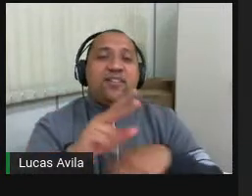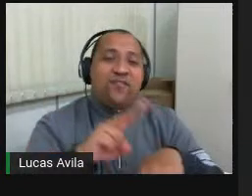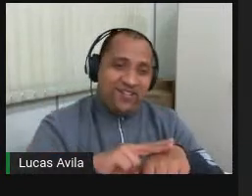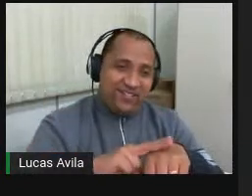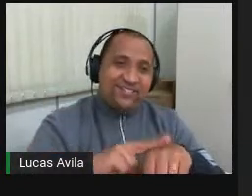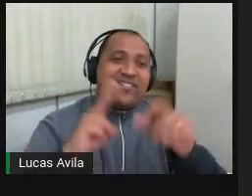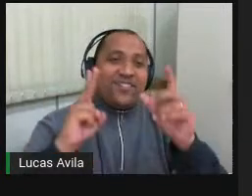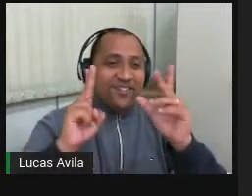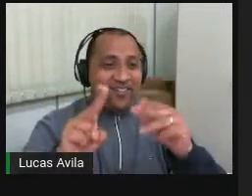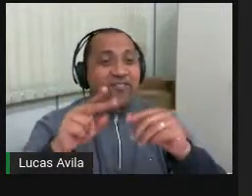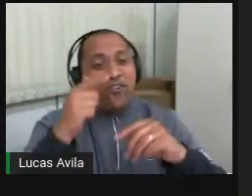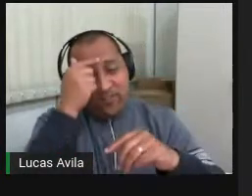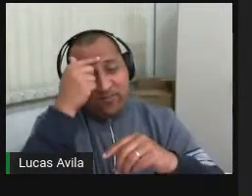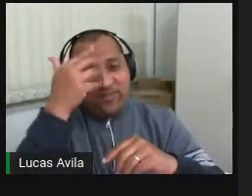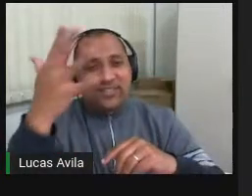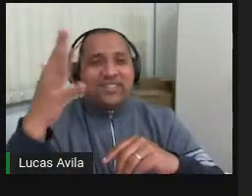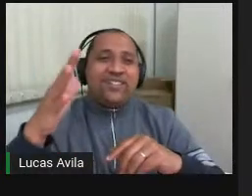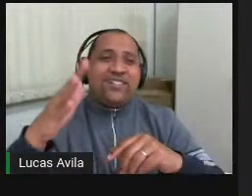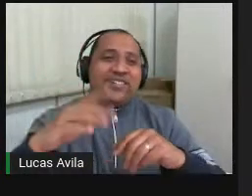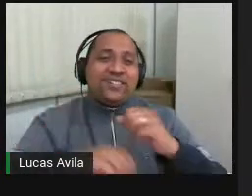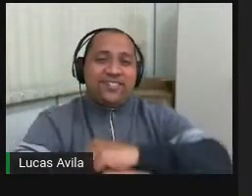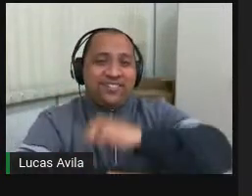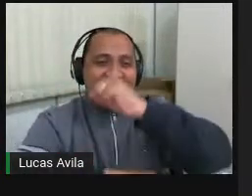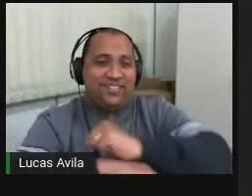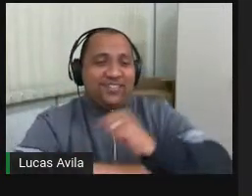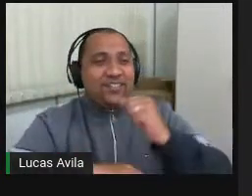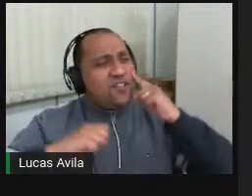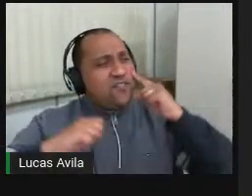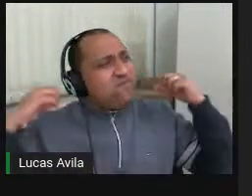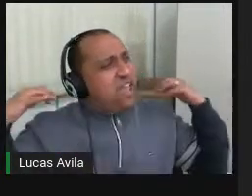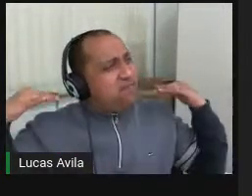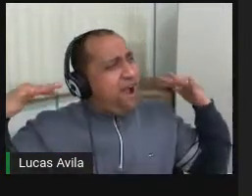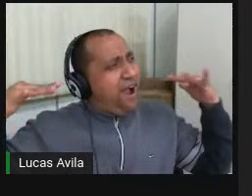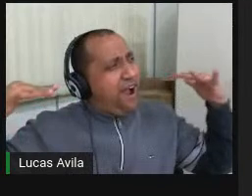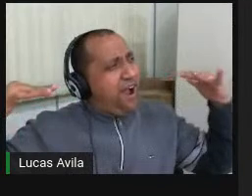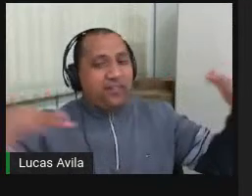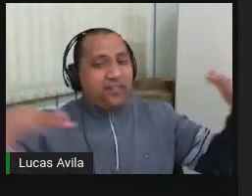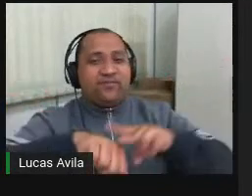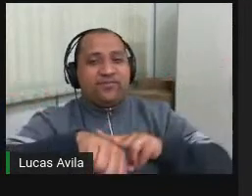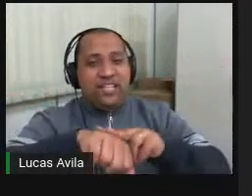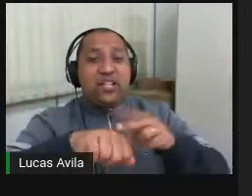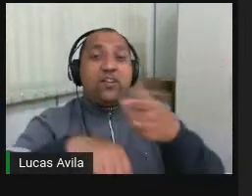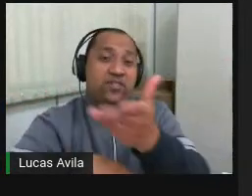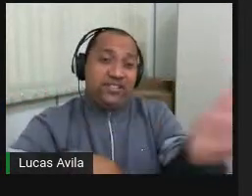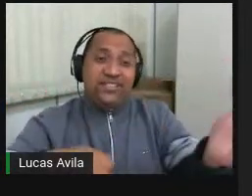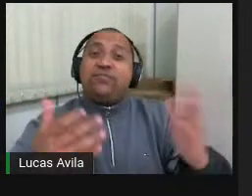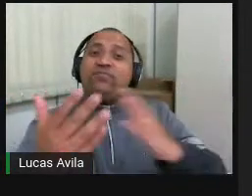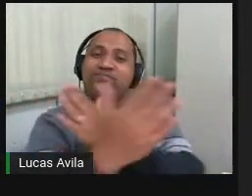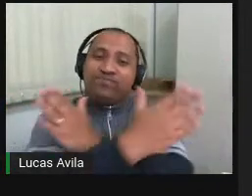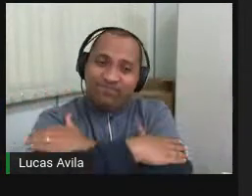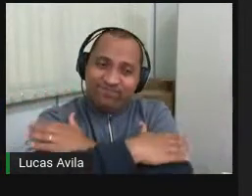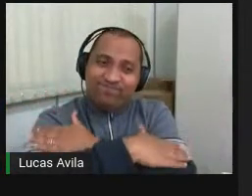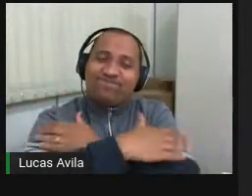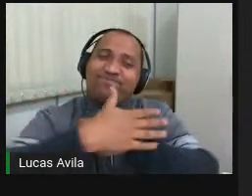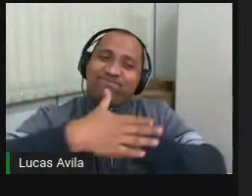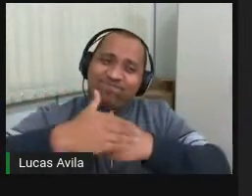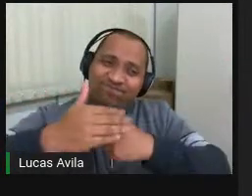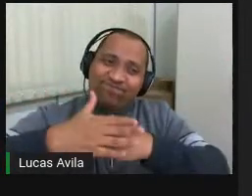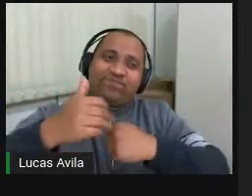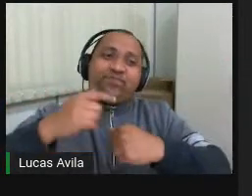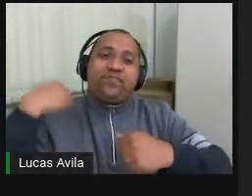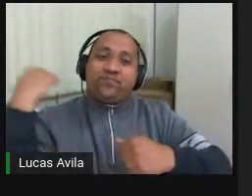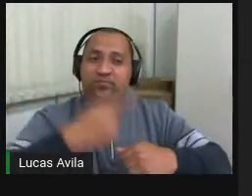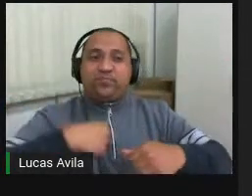nosso Pampa, quando você abre a janela e vê essa imensidão. Sintam-se abraçados, acolhidos, e nós estaremos sempre